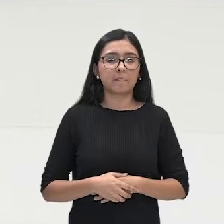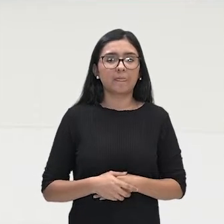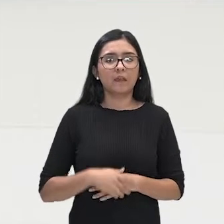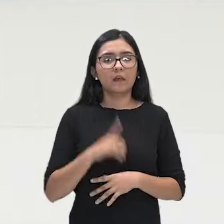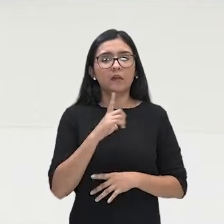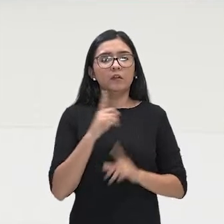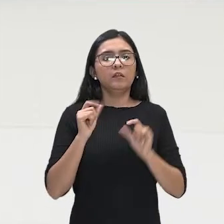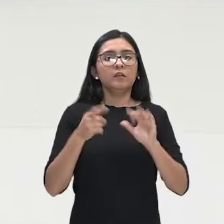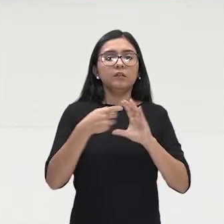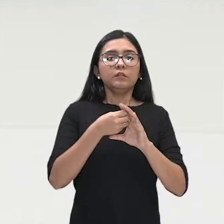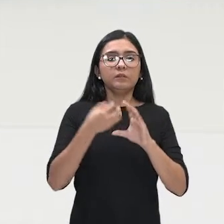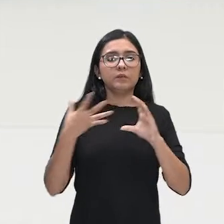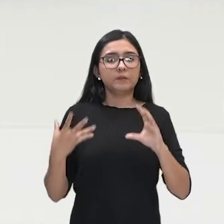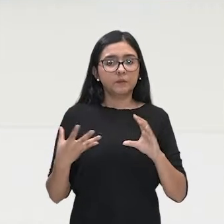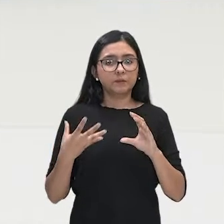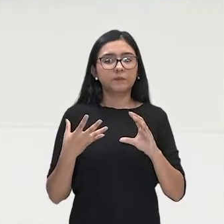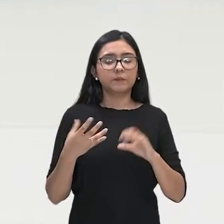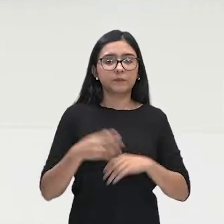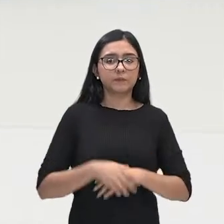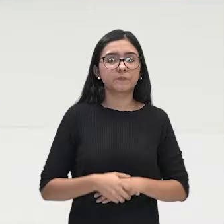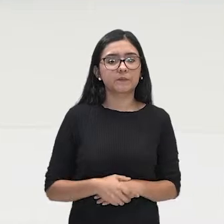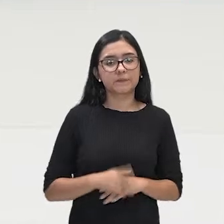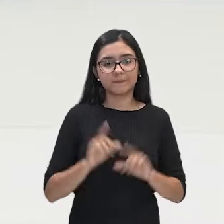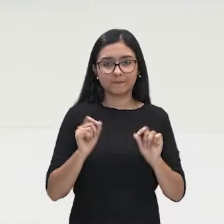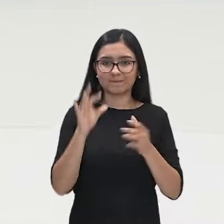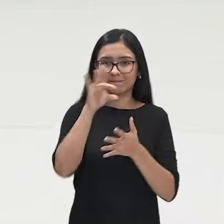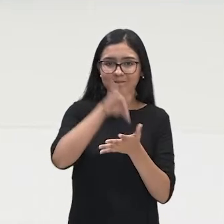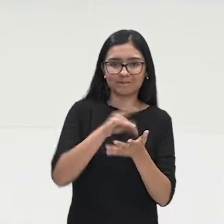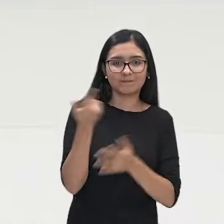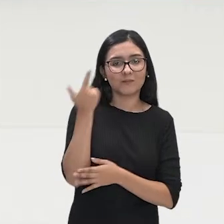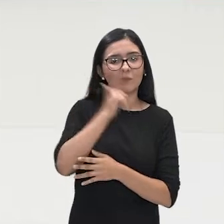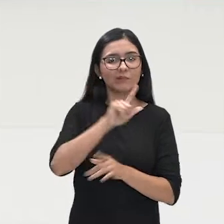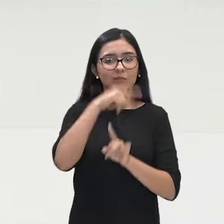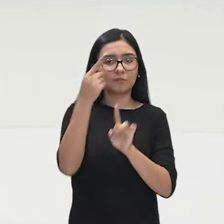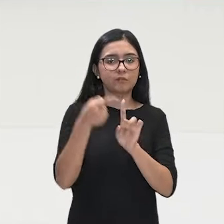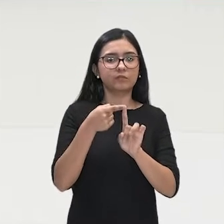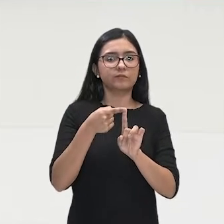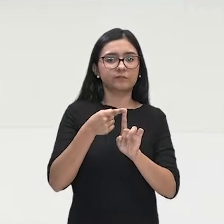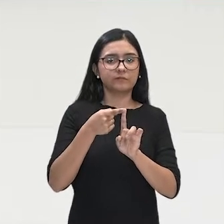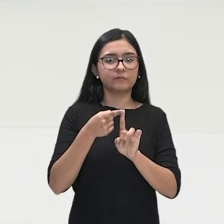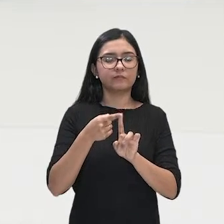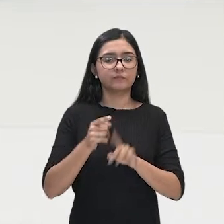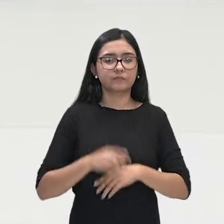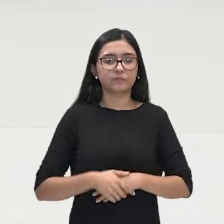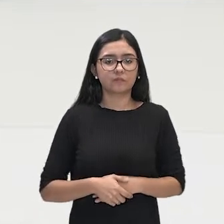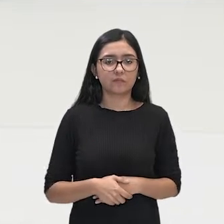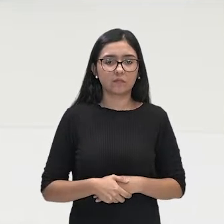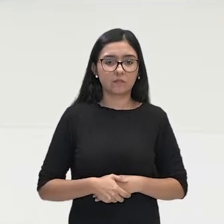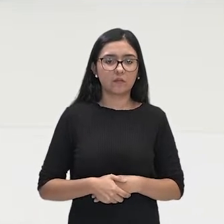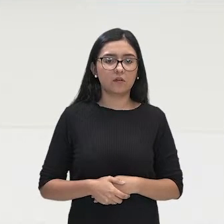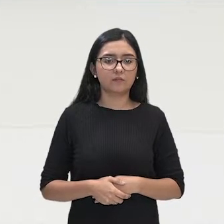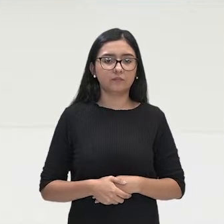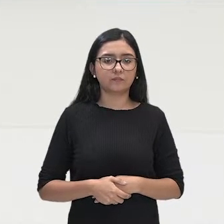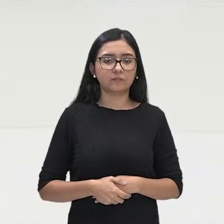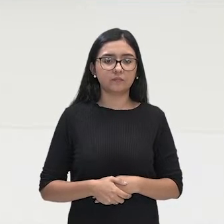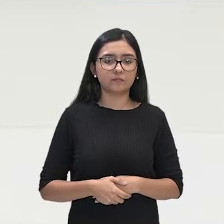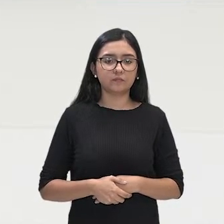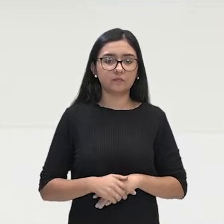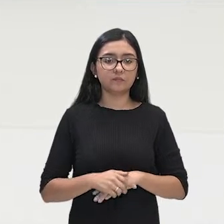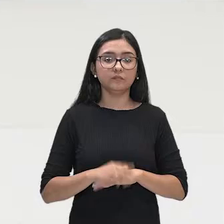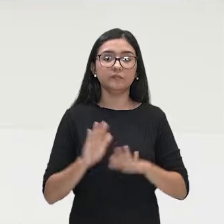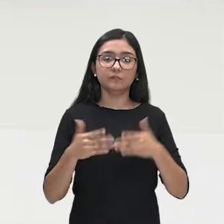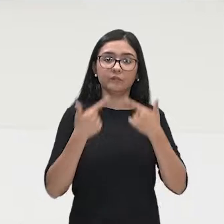suas características para que realmente alcance aquilo que ele pretende. Então, a